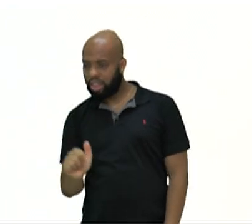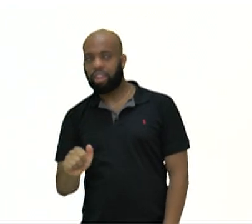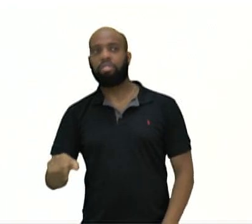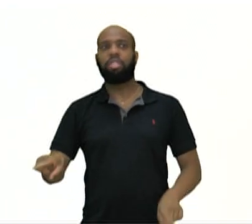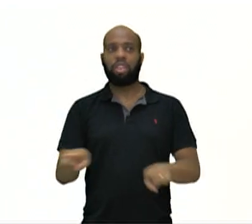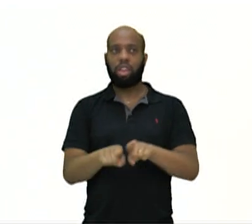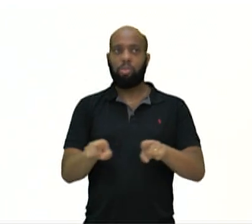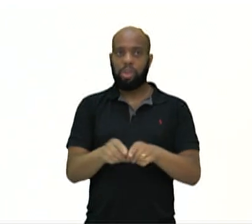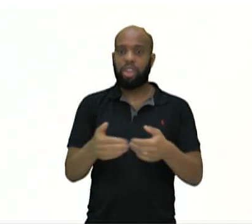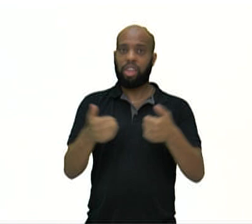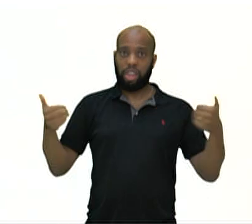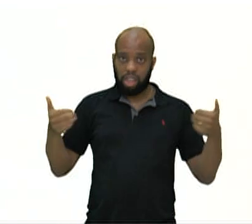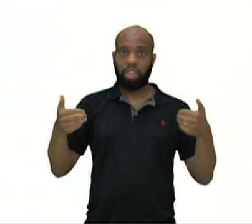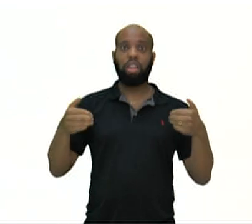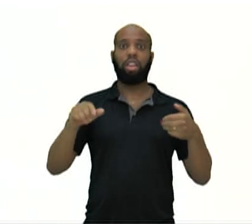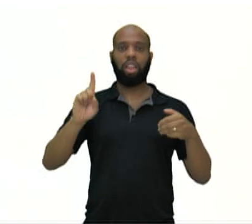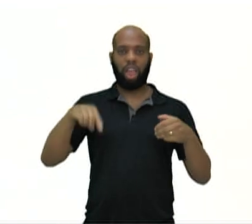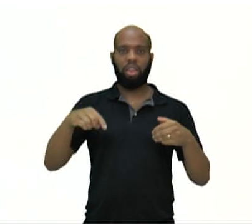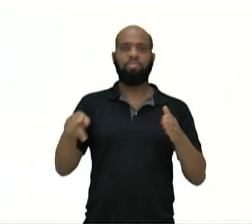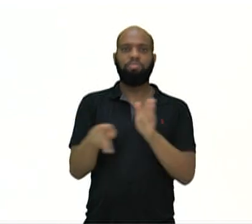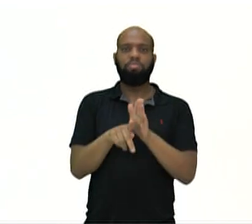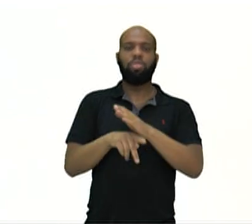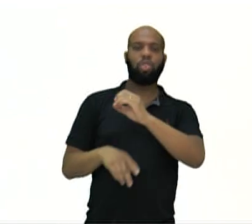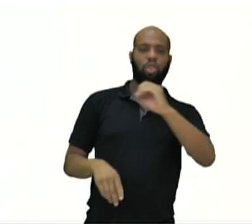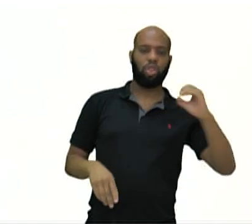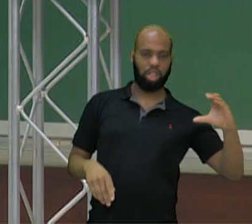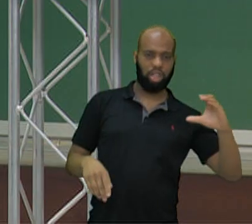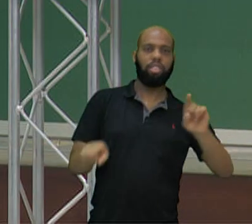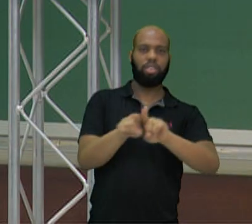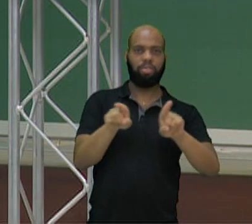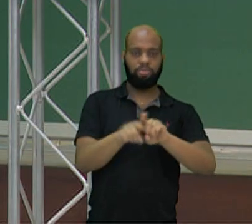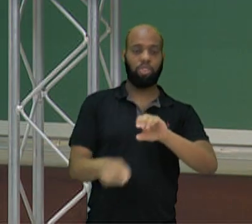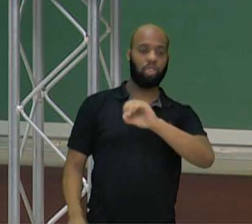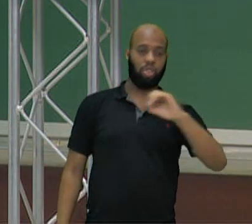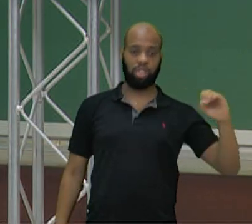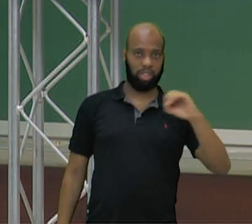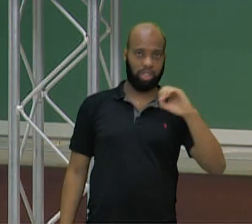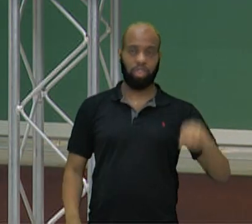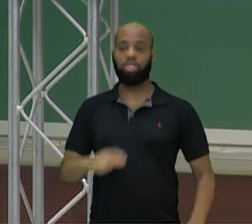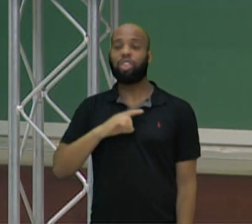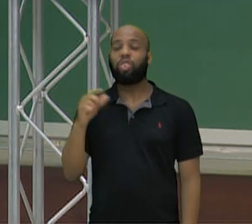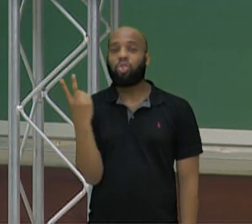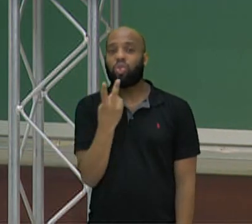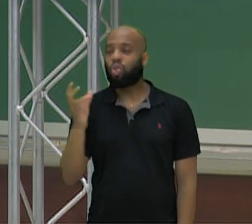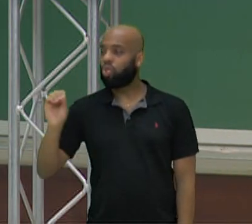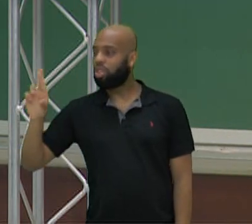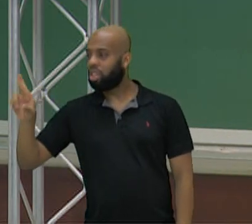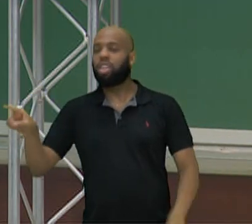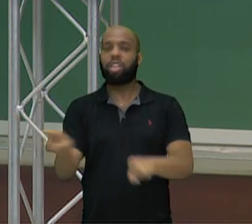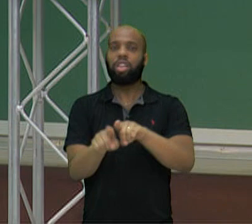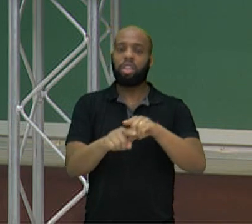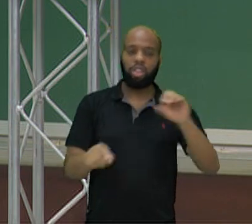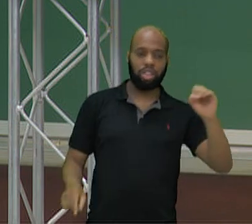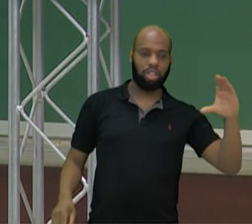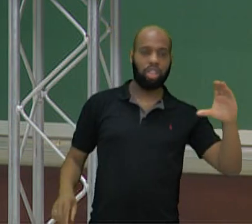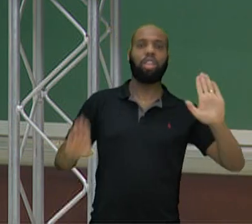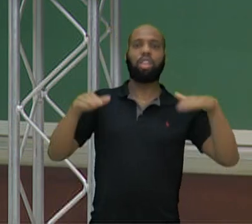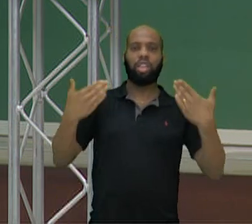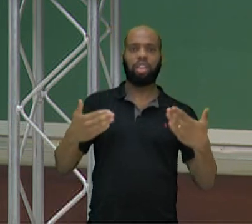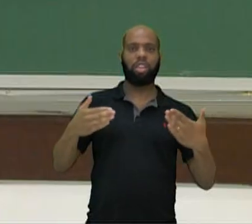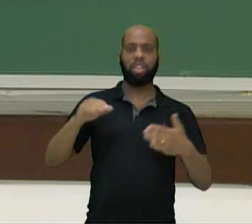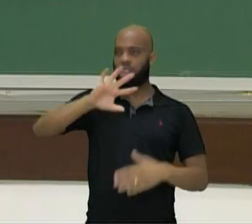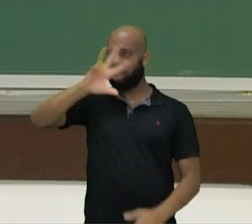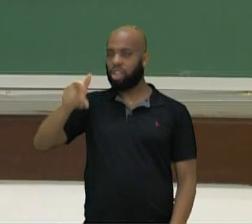grande também, no hemisfério oeste, ocidental. Espera aí, professor. Então, a África está em todos os